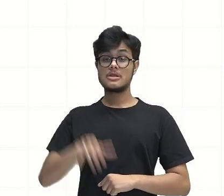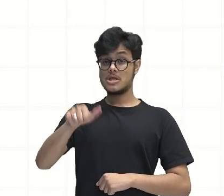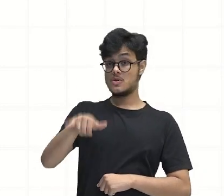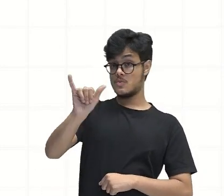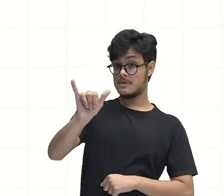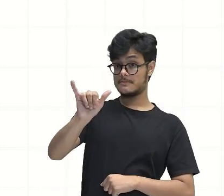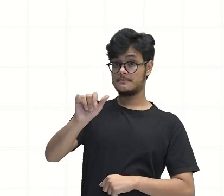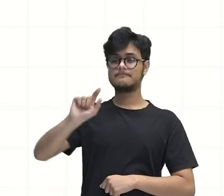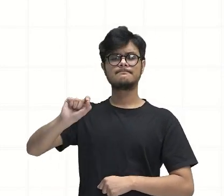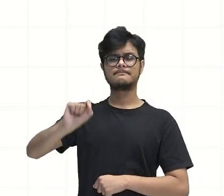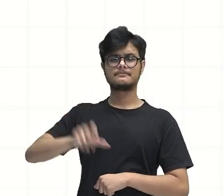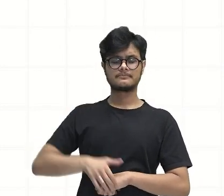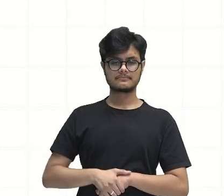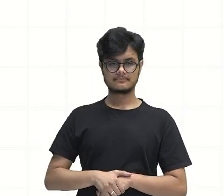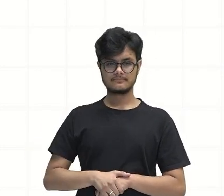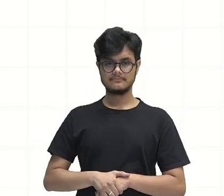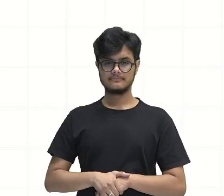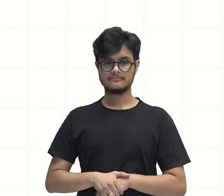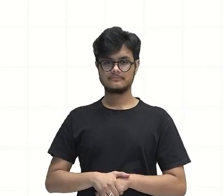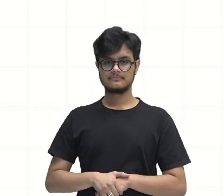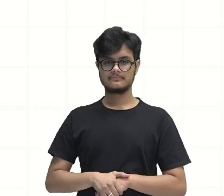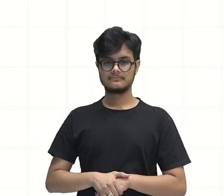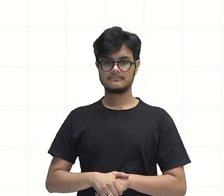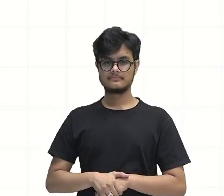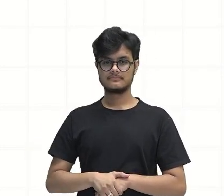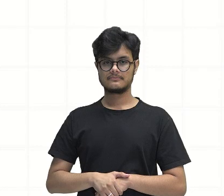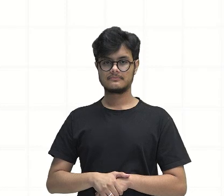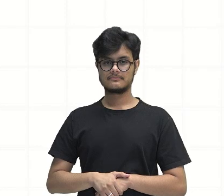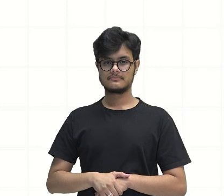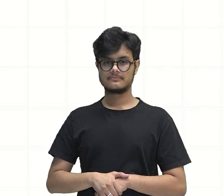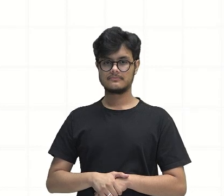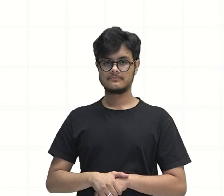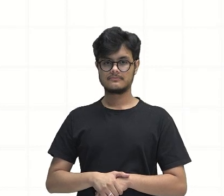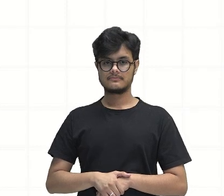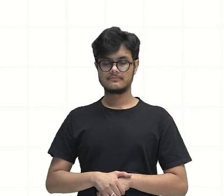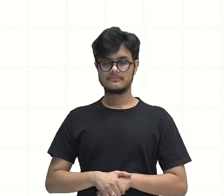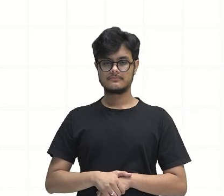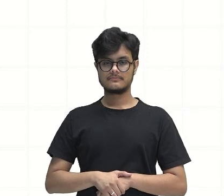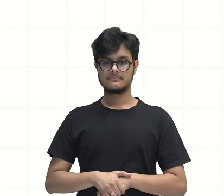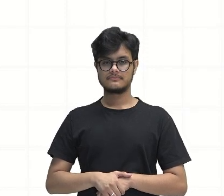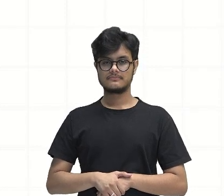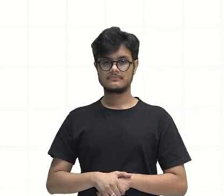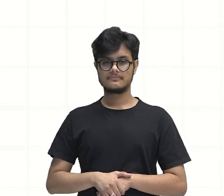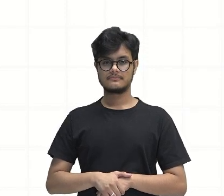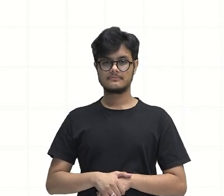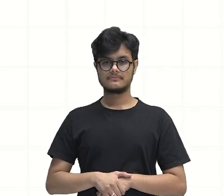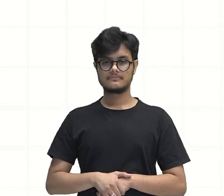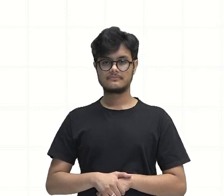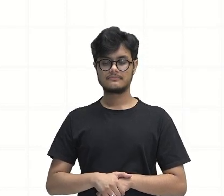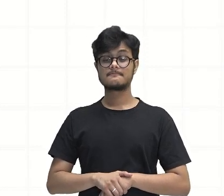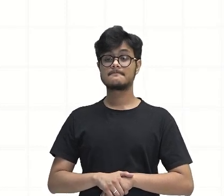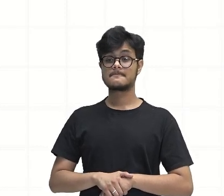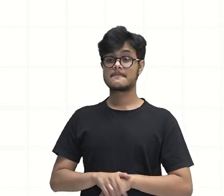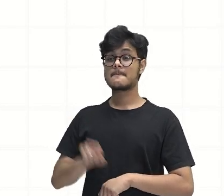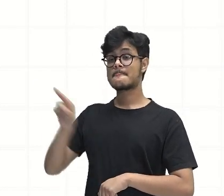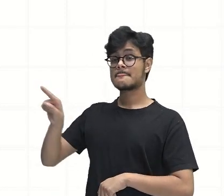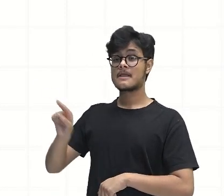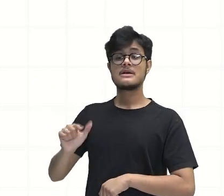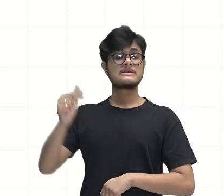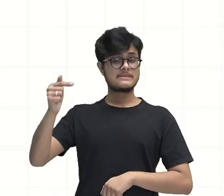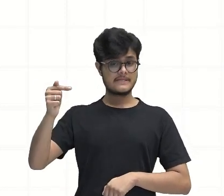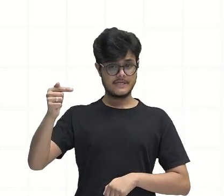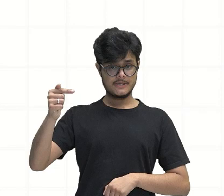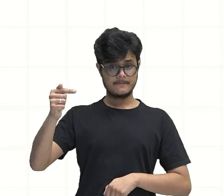y, né, vai ser a projeção no eixo y, né, no eixo das ordenadas, que aqui está no